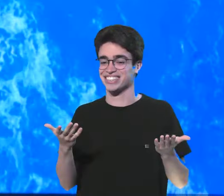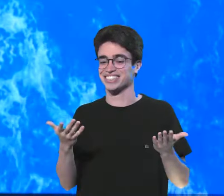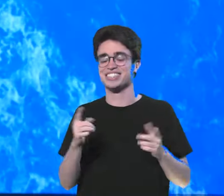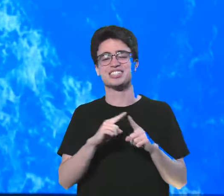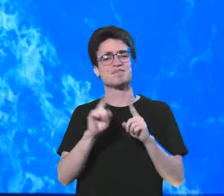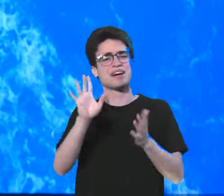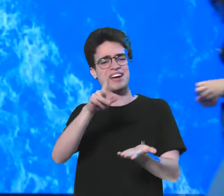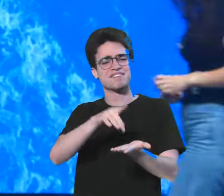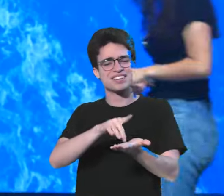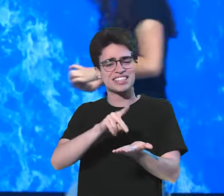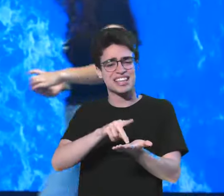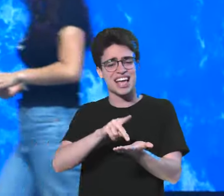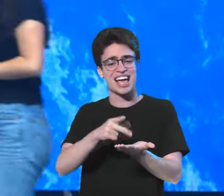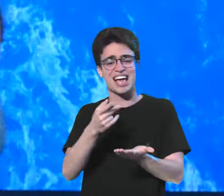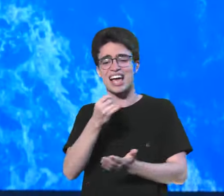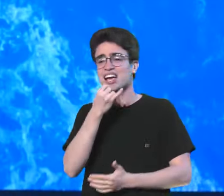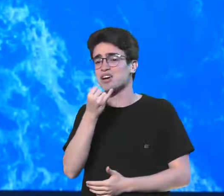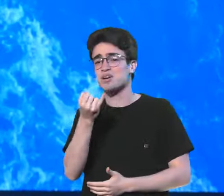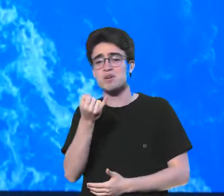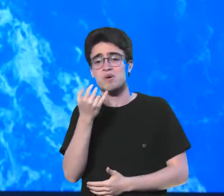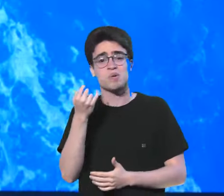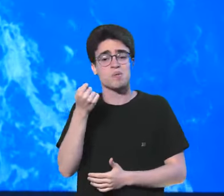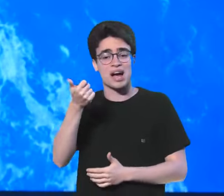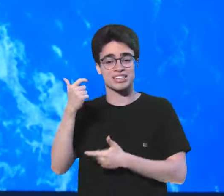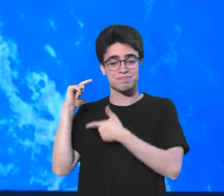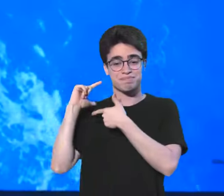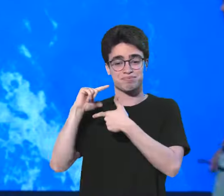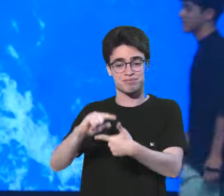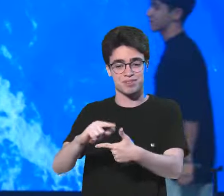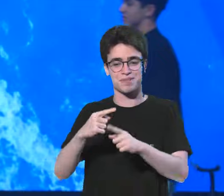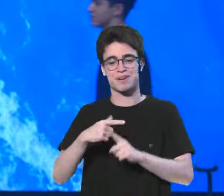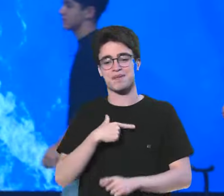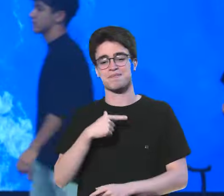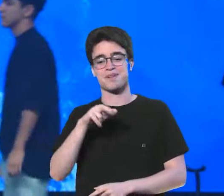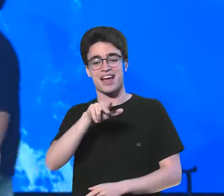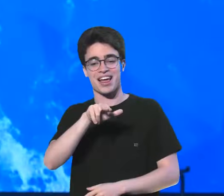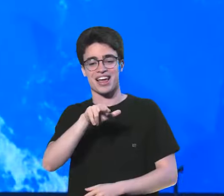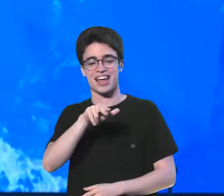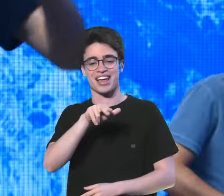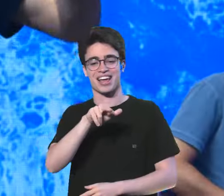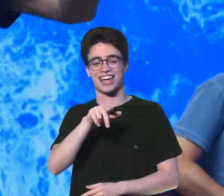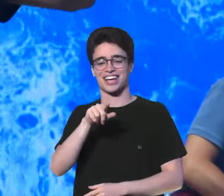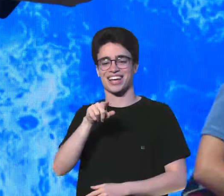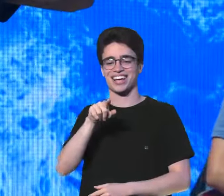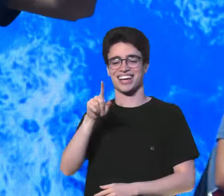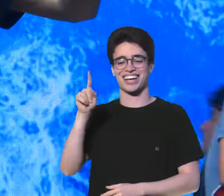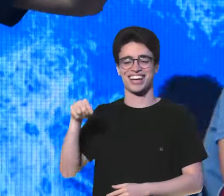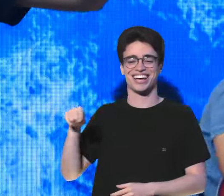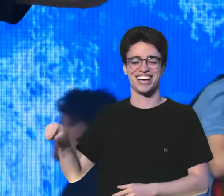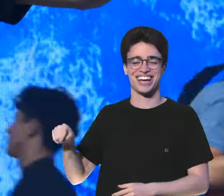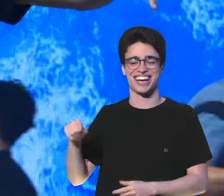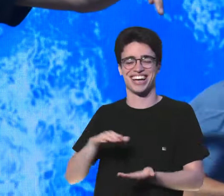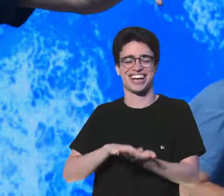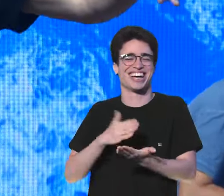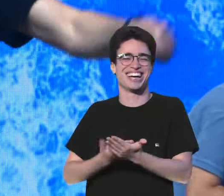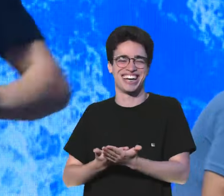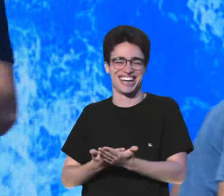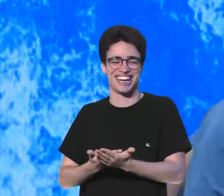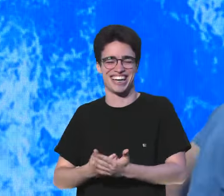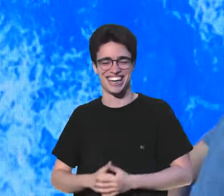na verdade tá tá quase entrando em tradição de família já meu irmão é esse aqui ó